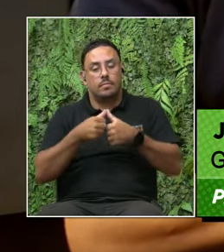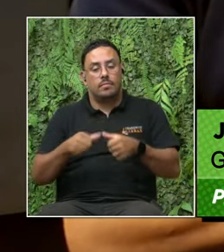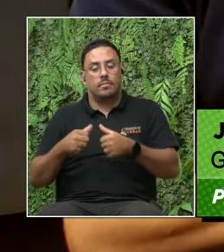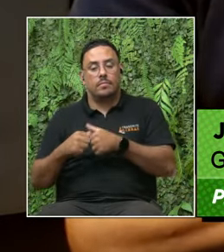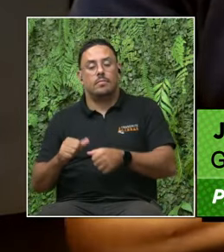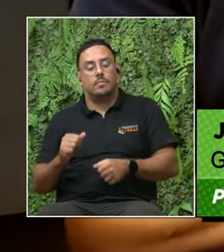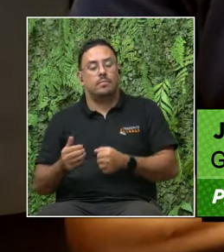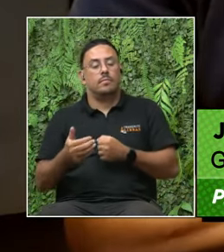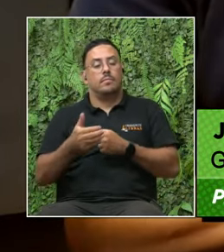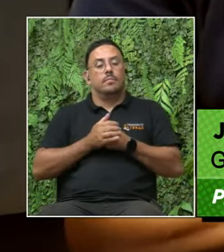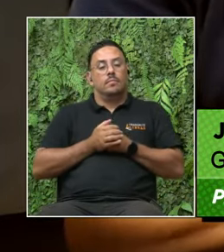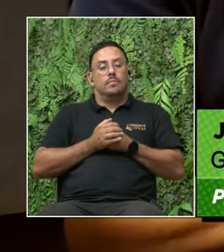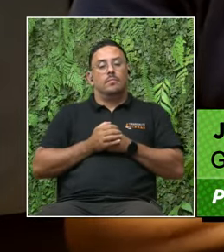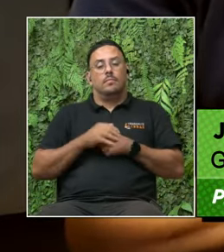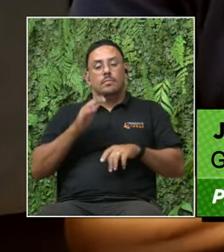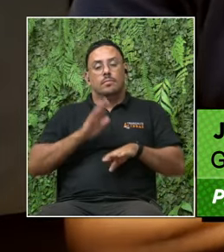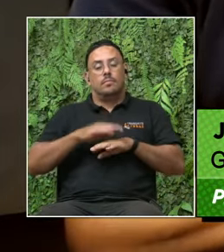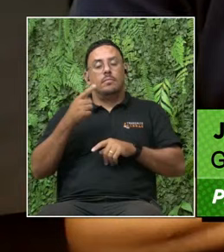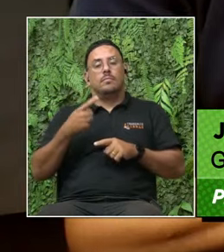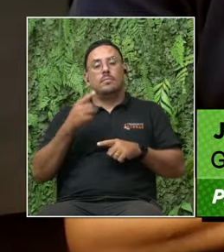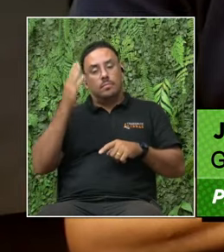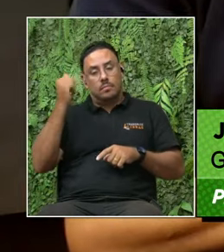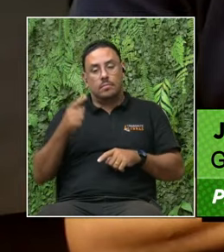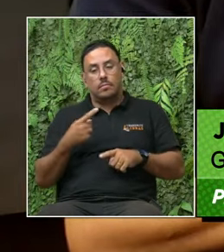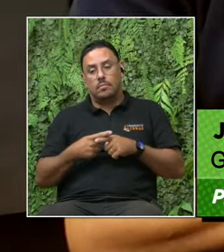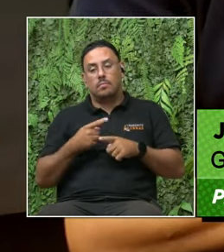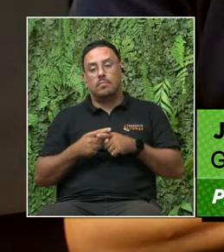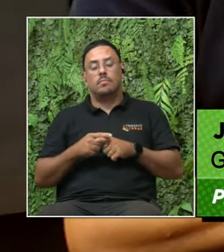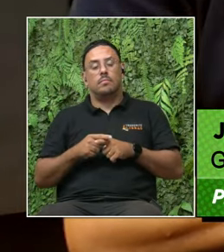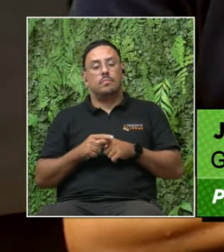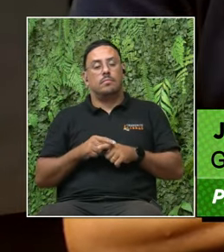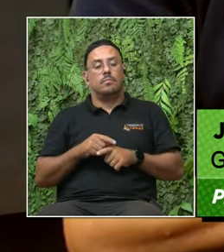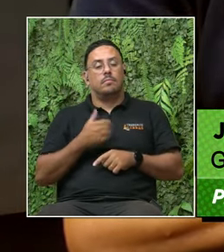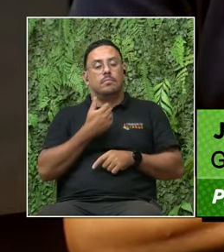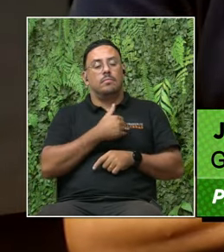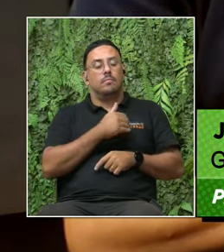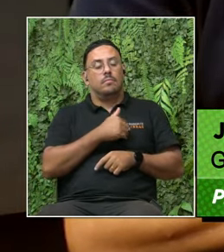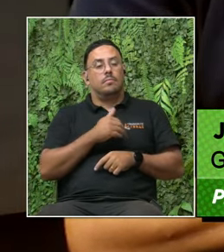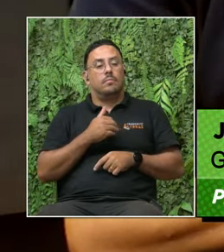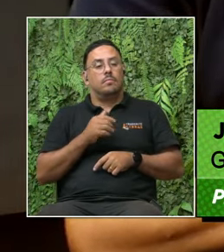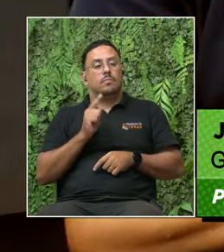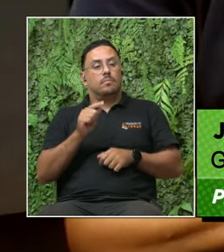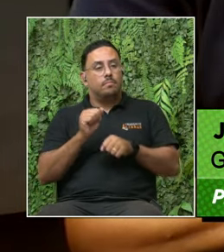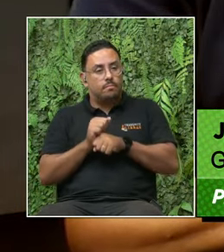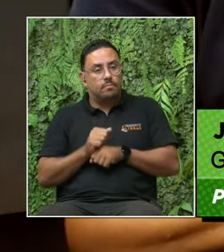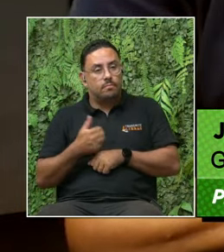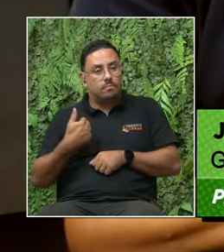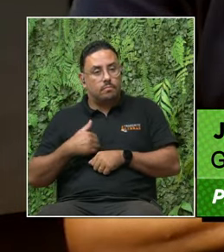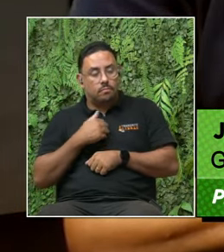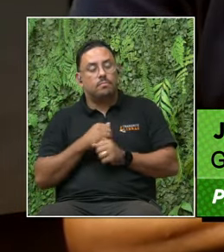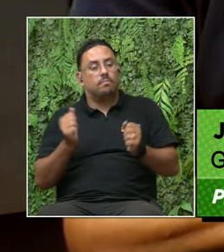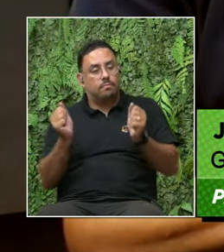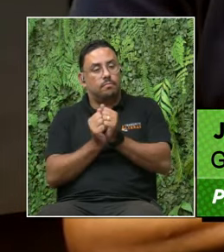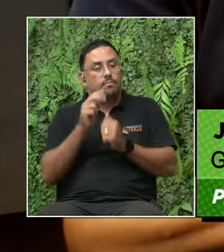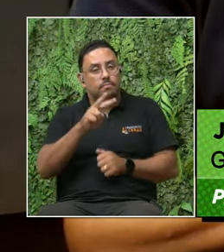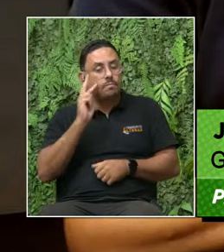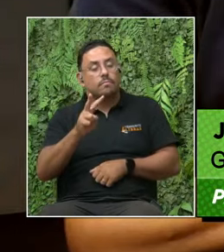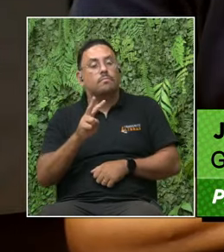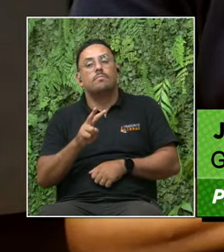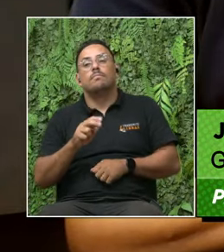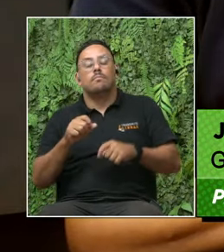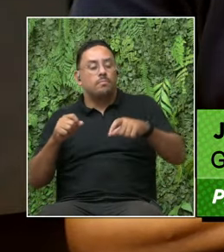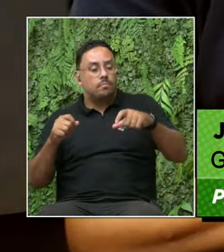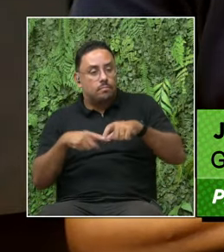ele se proteger ainda mais porque ele sabia que o Atlético ia para cima dele ele só não contava principalmente que o gol